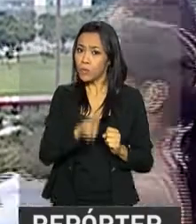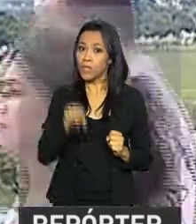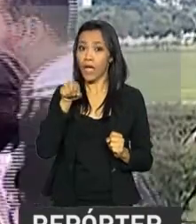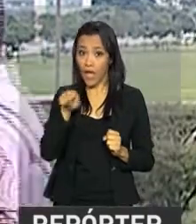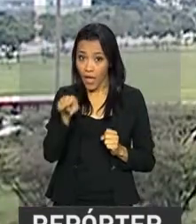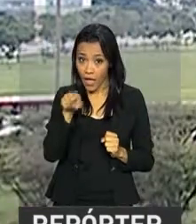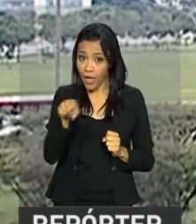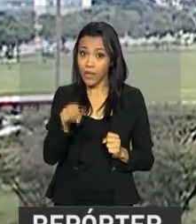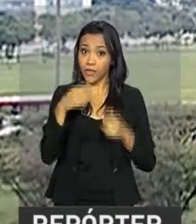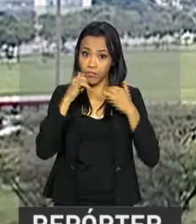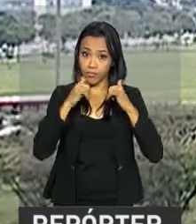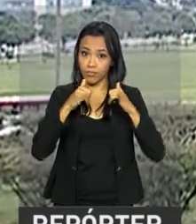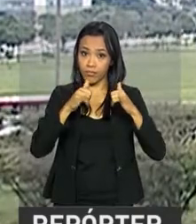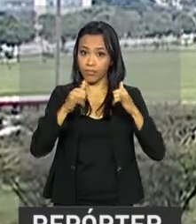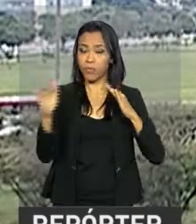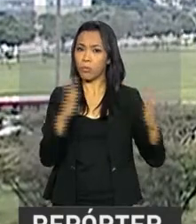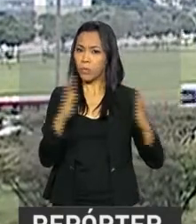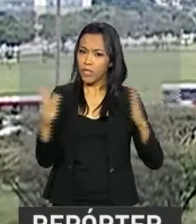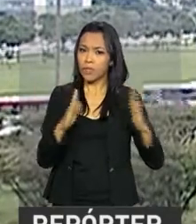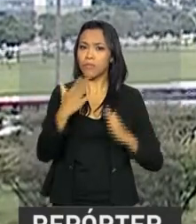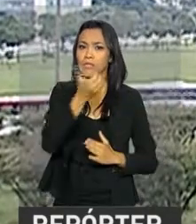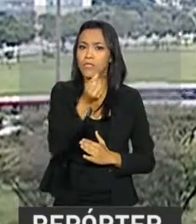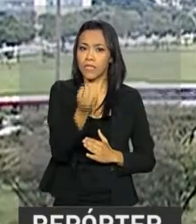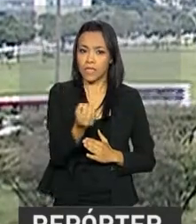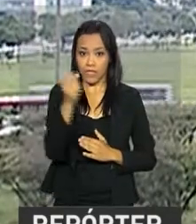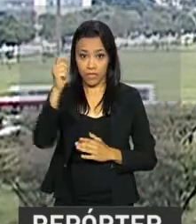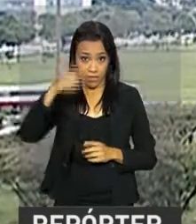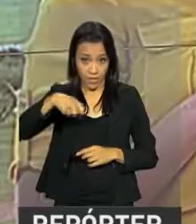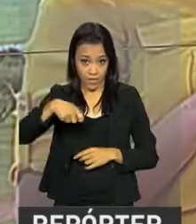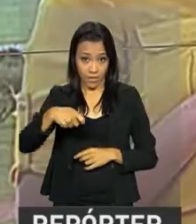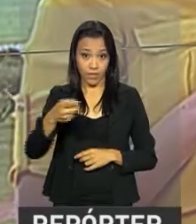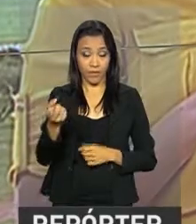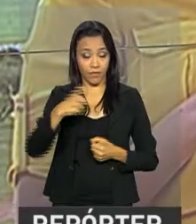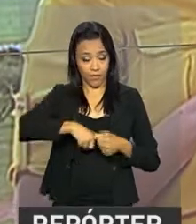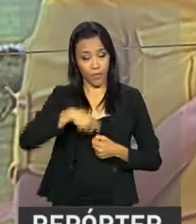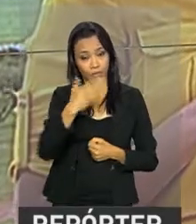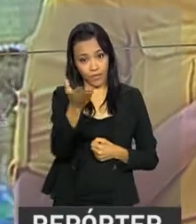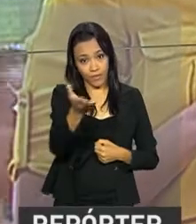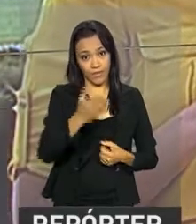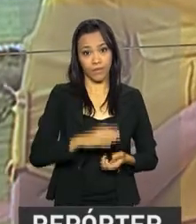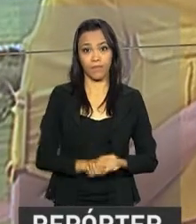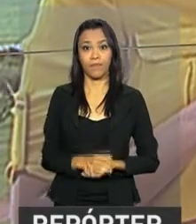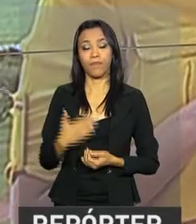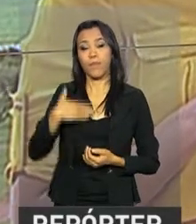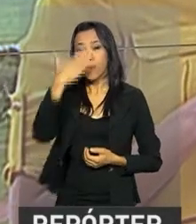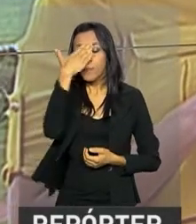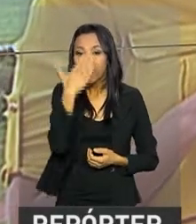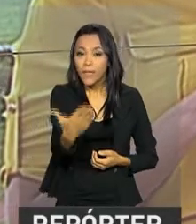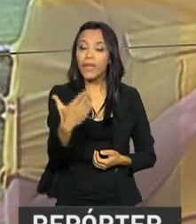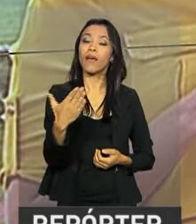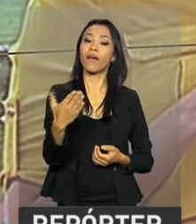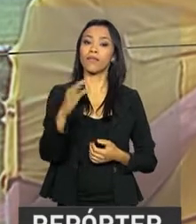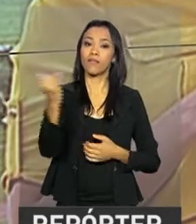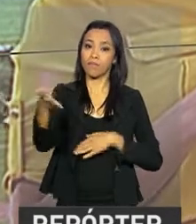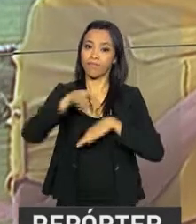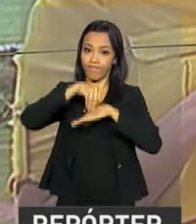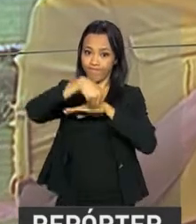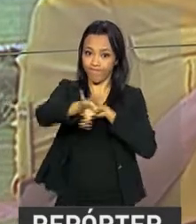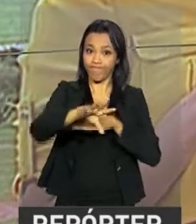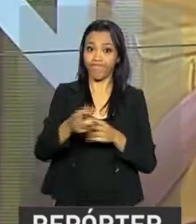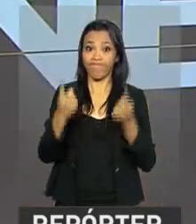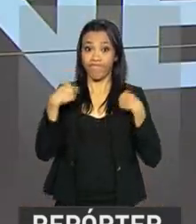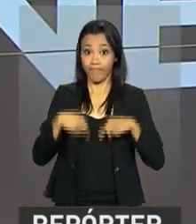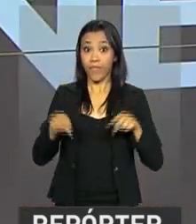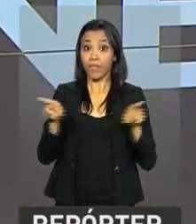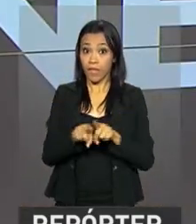créditos ao longo do período de 60 meses volto com você no estúdio renata obrigada paola pelas suas informações e